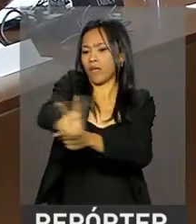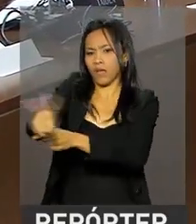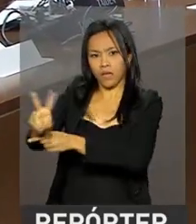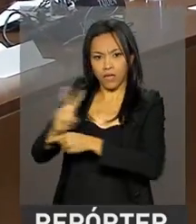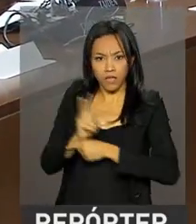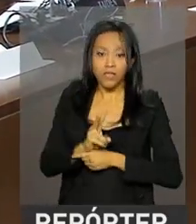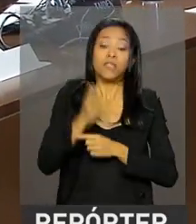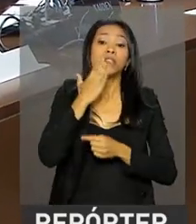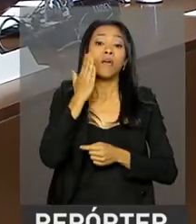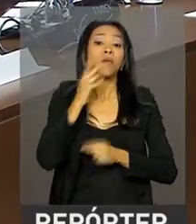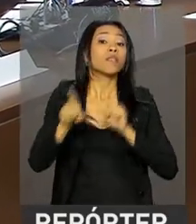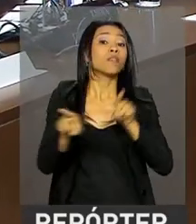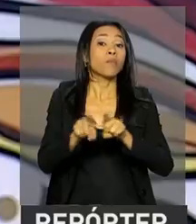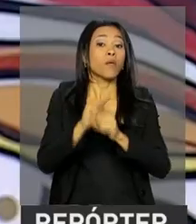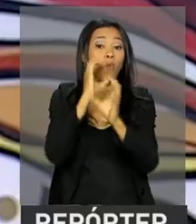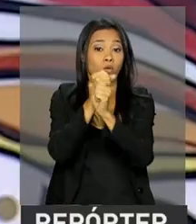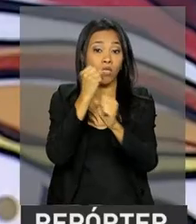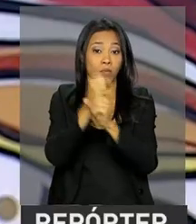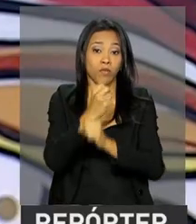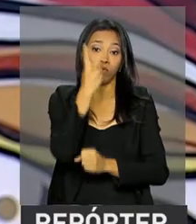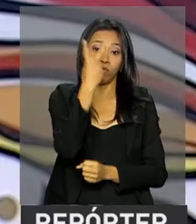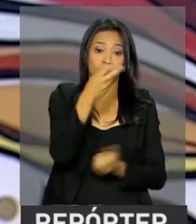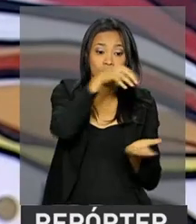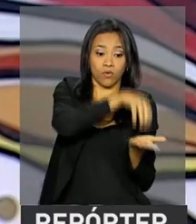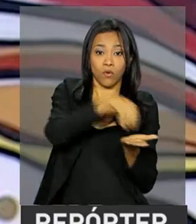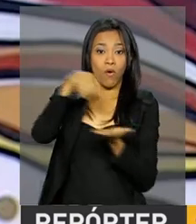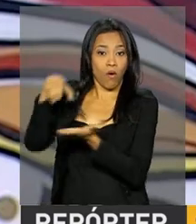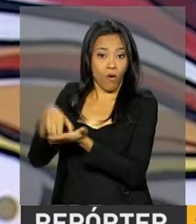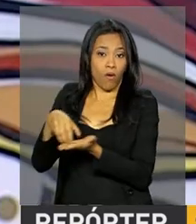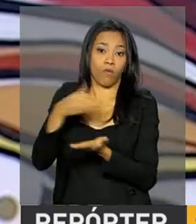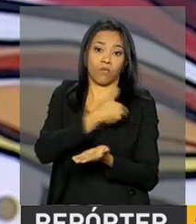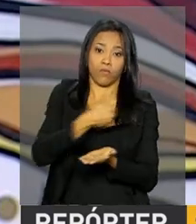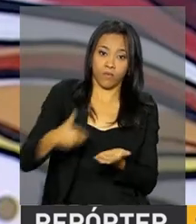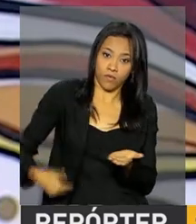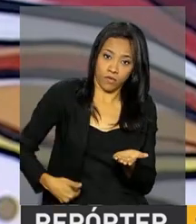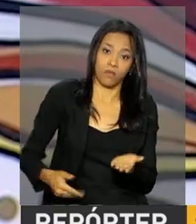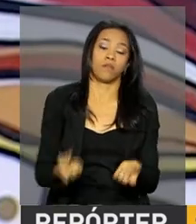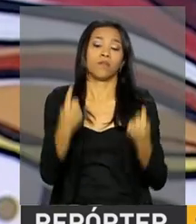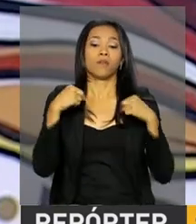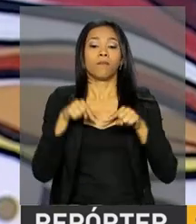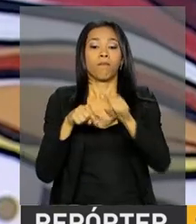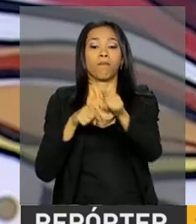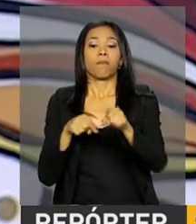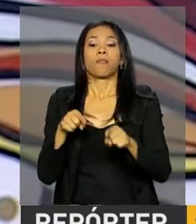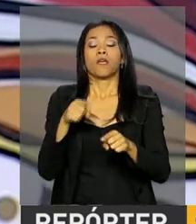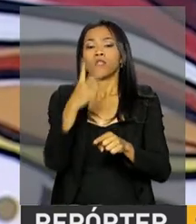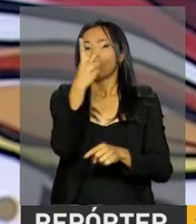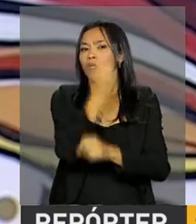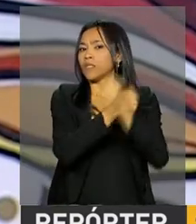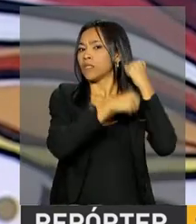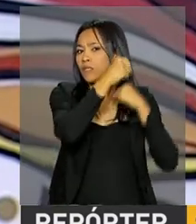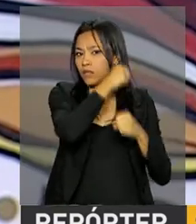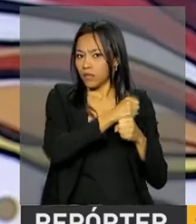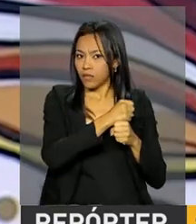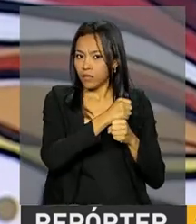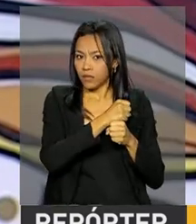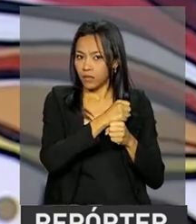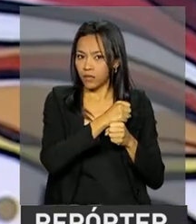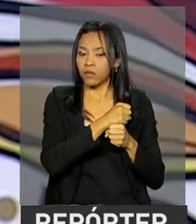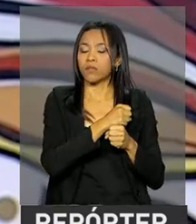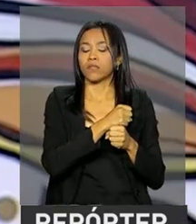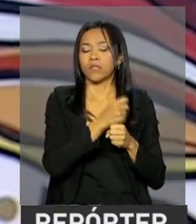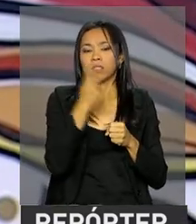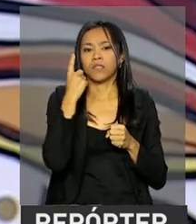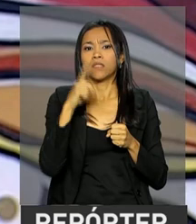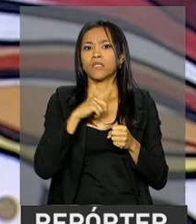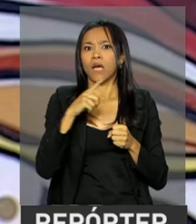ICM Bio e e do Ibama quando nós chegamos o desmatamento dos dois anos anteriores estava numa